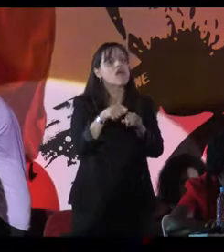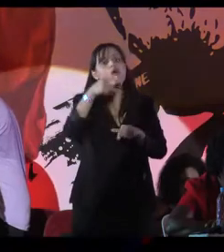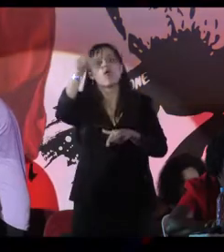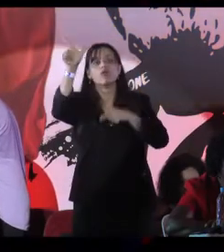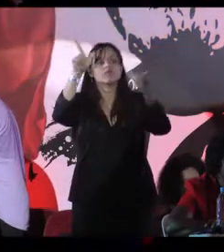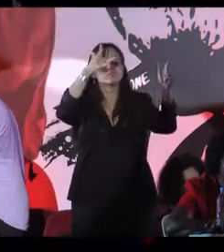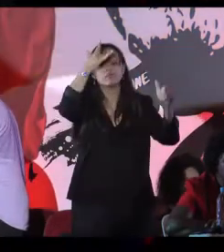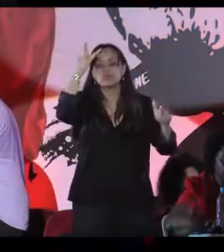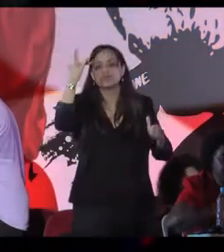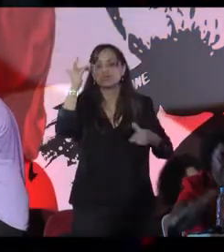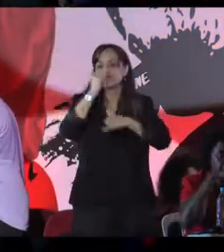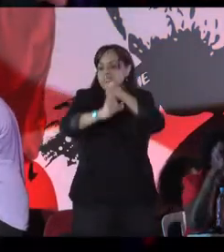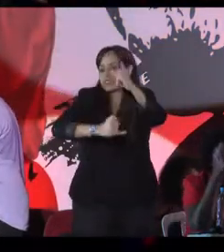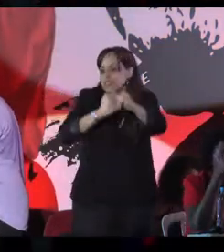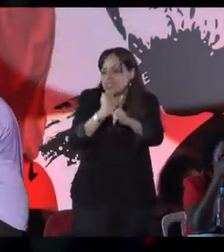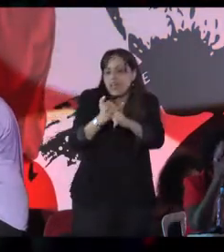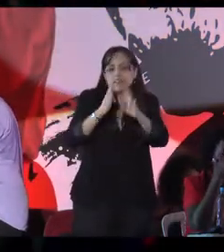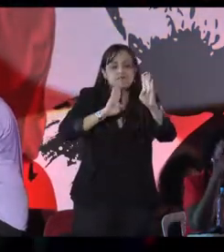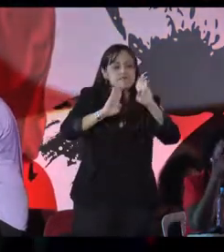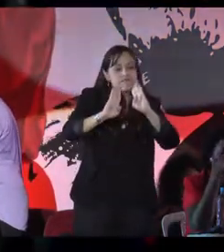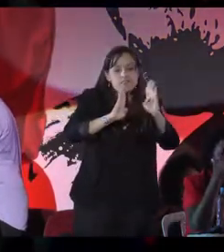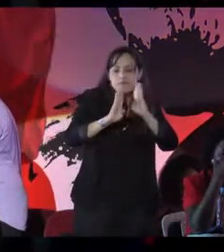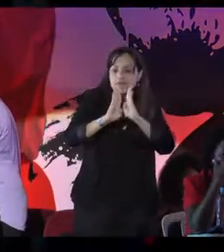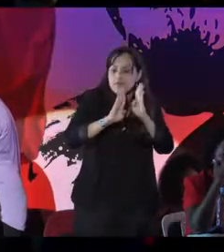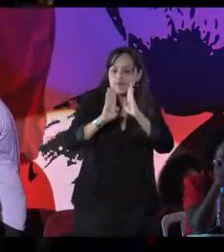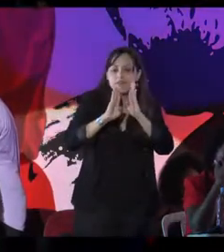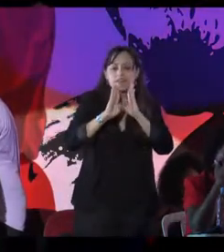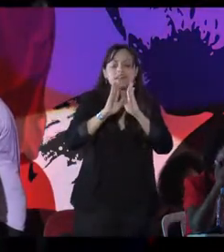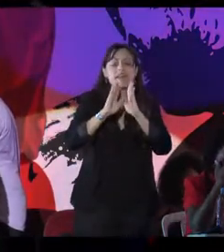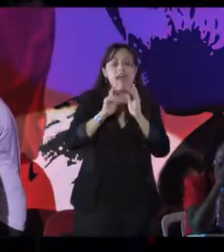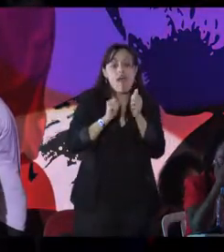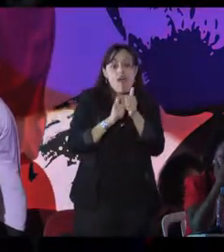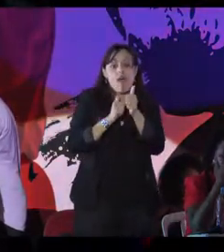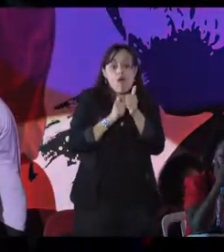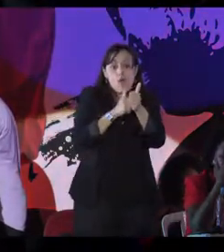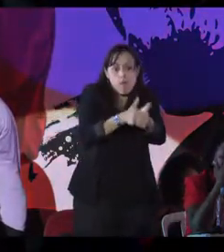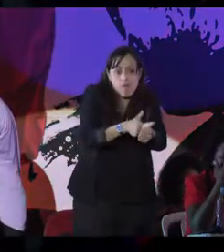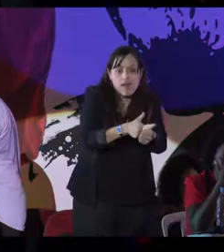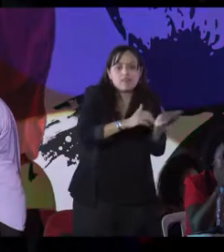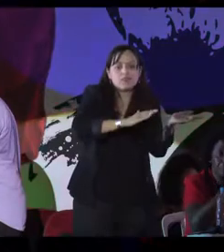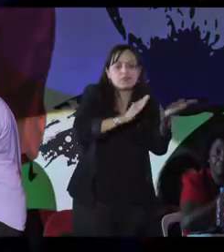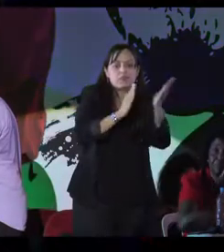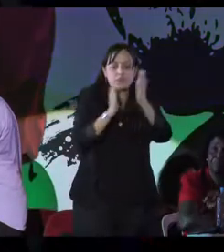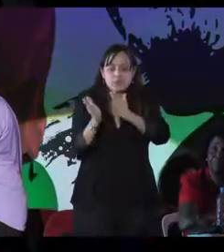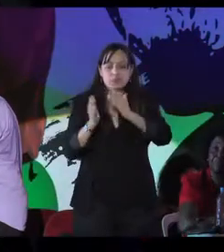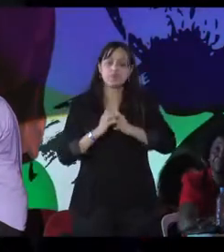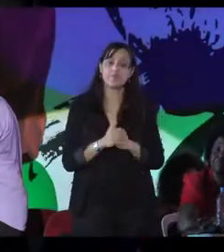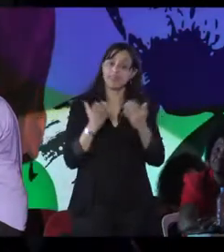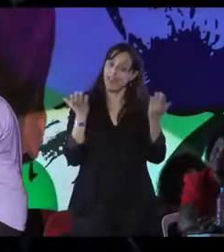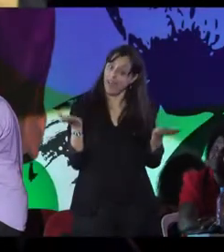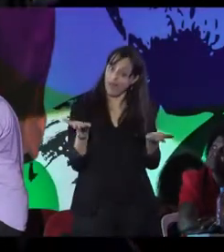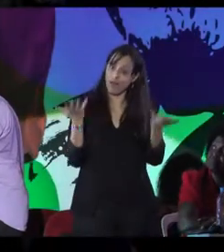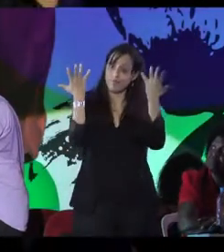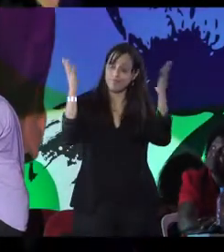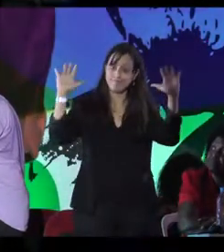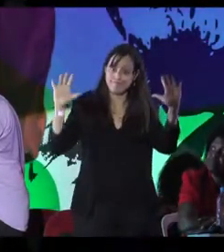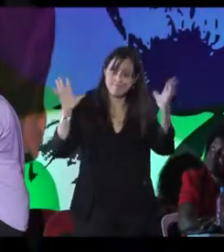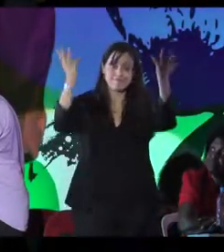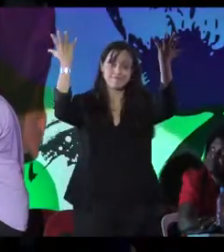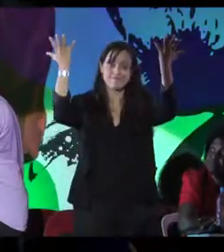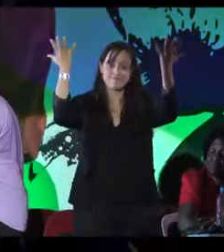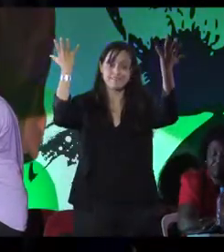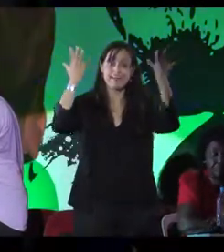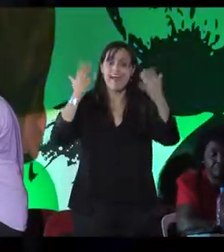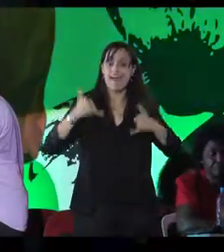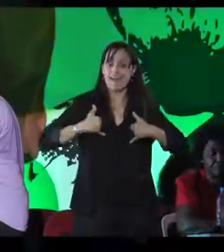acompanham pelas redes, pela internet. Celebrar o nosso aniversário de 38